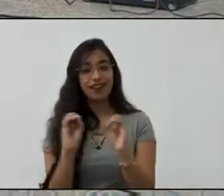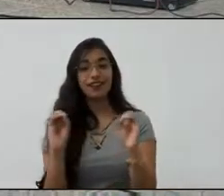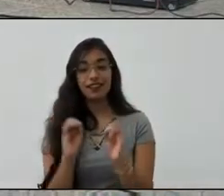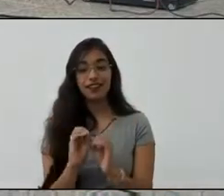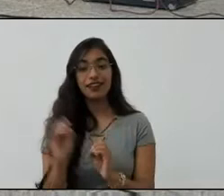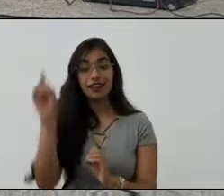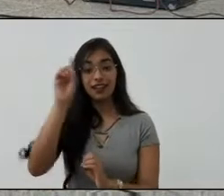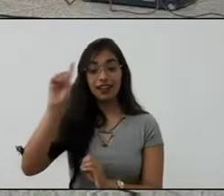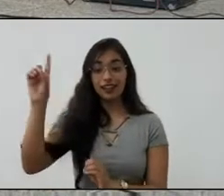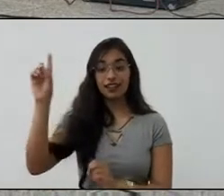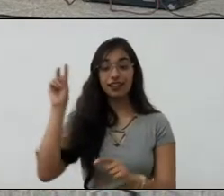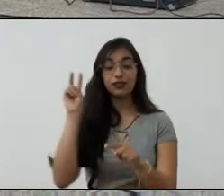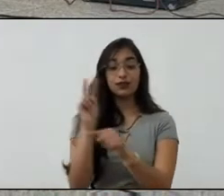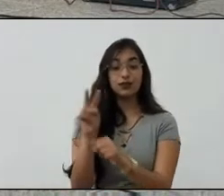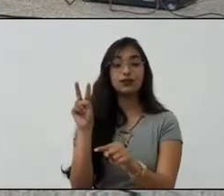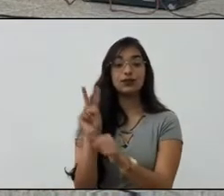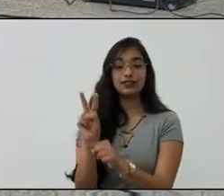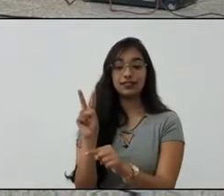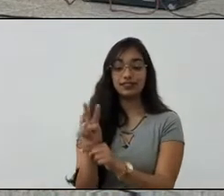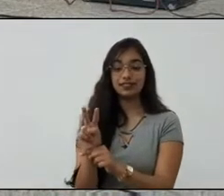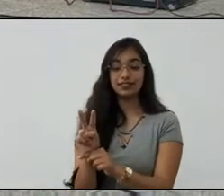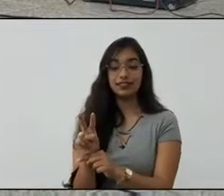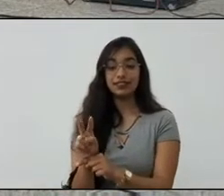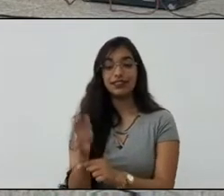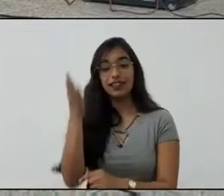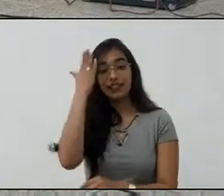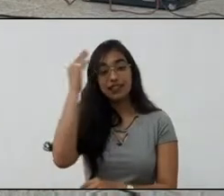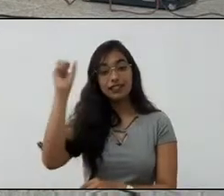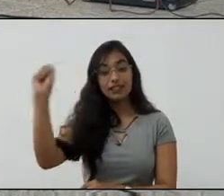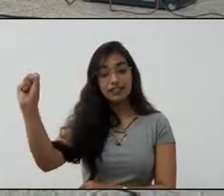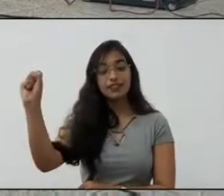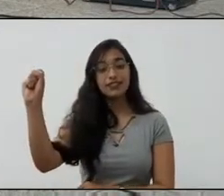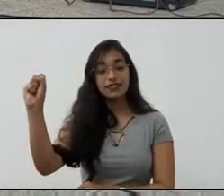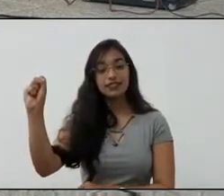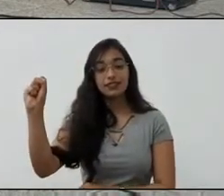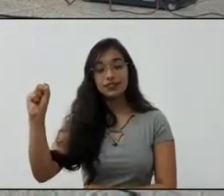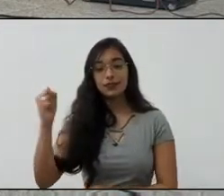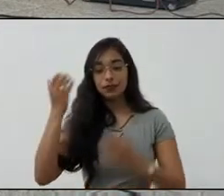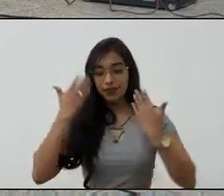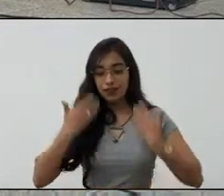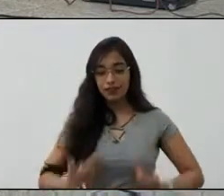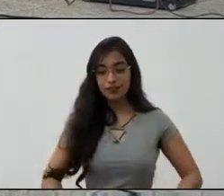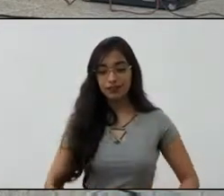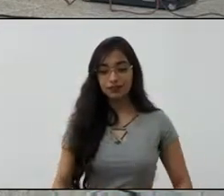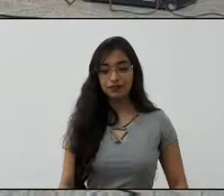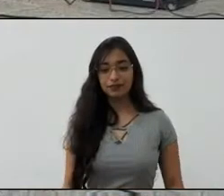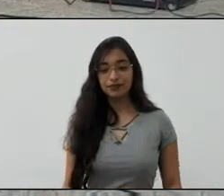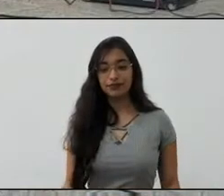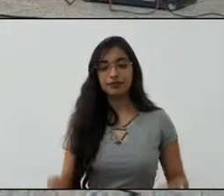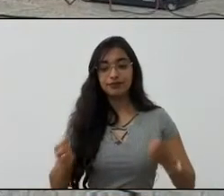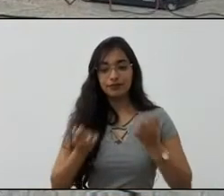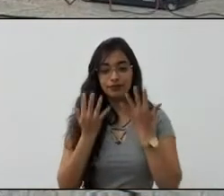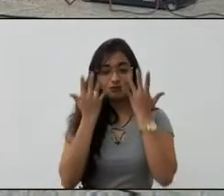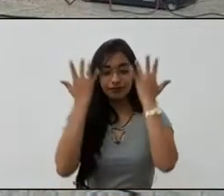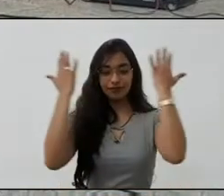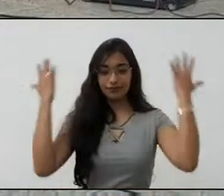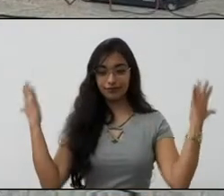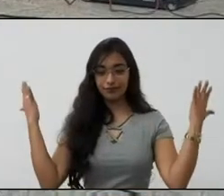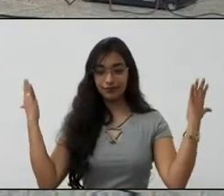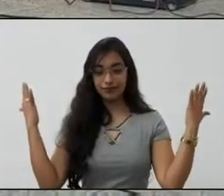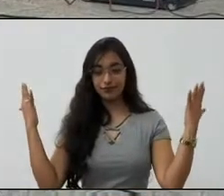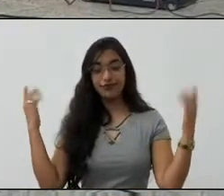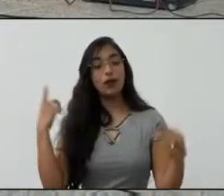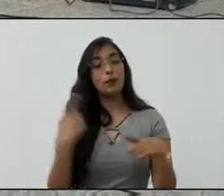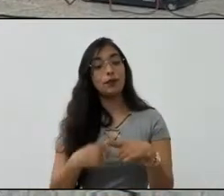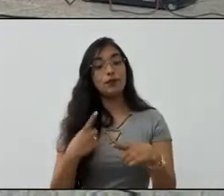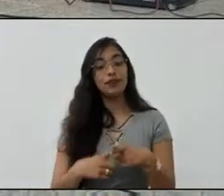digo que nem mesmo Salomão, em sua glória, em toda sua glória, se vestiu como qualquer deles. Pois,